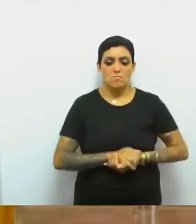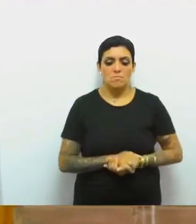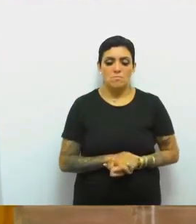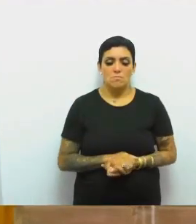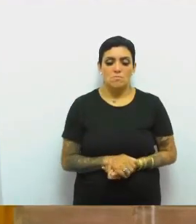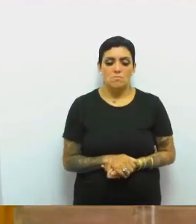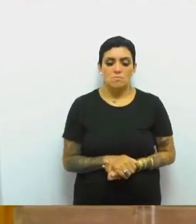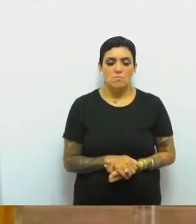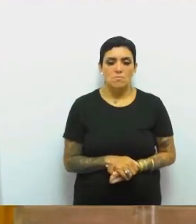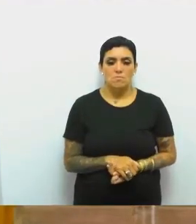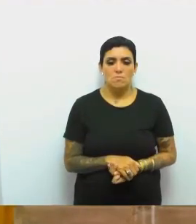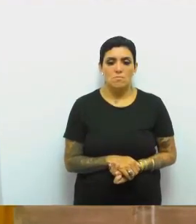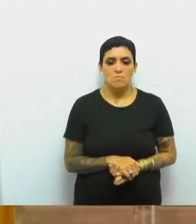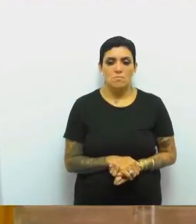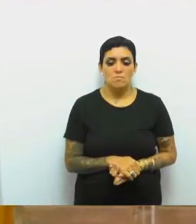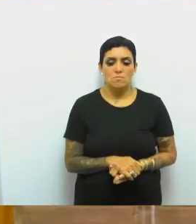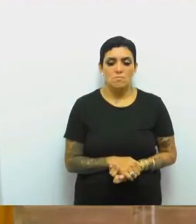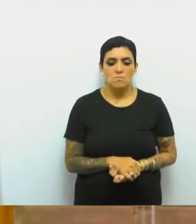votação aberta.